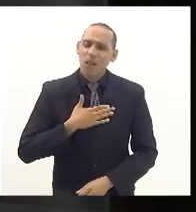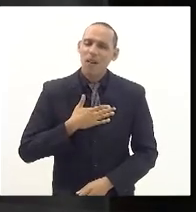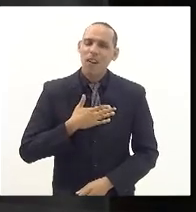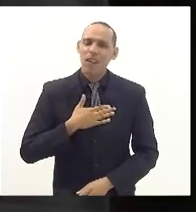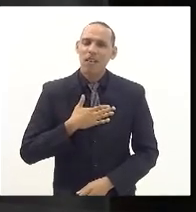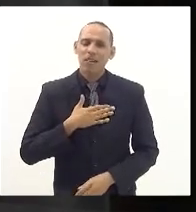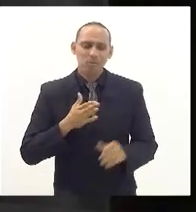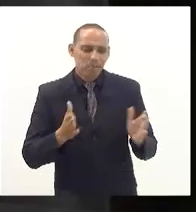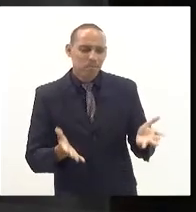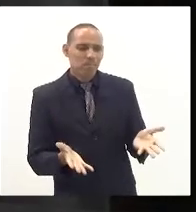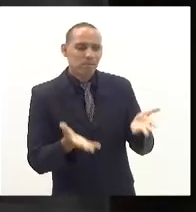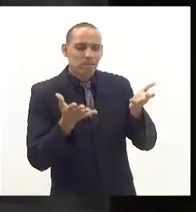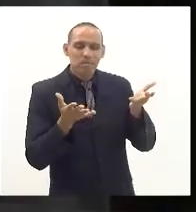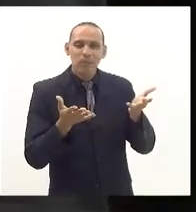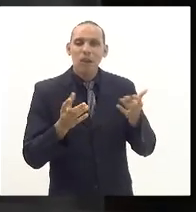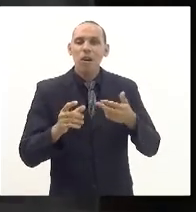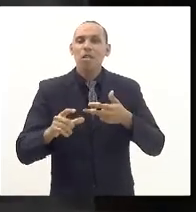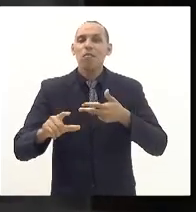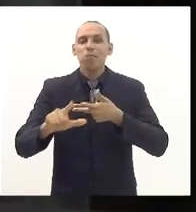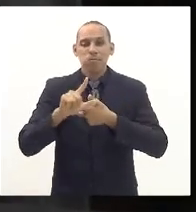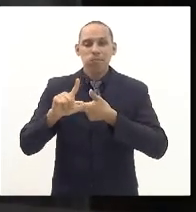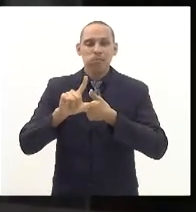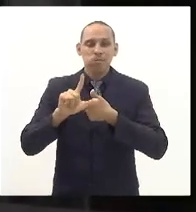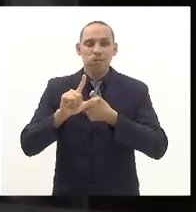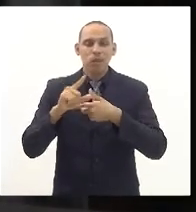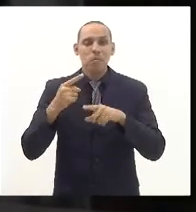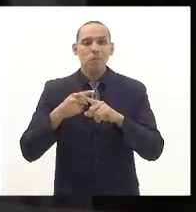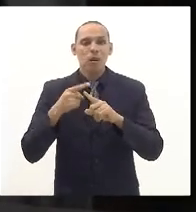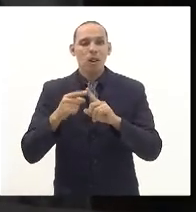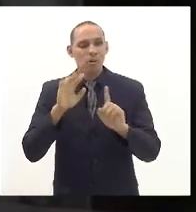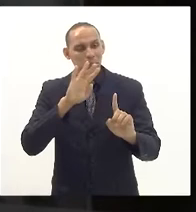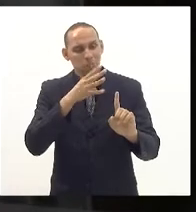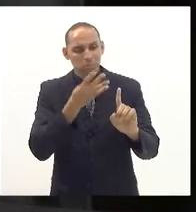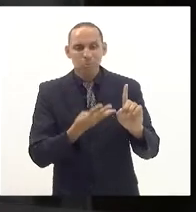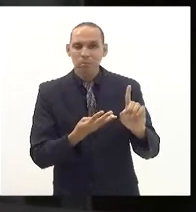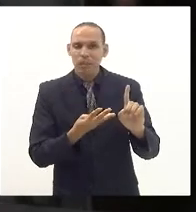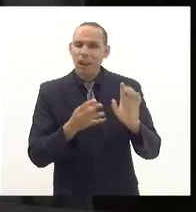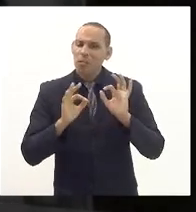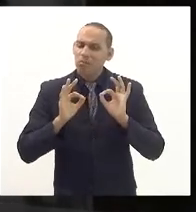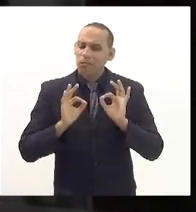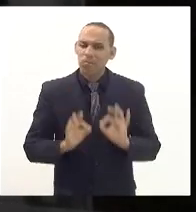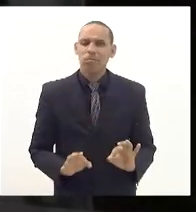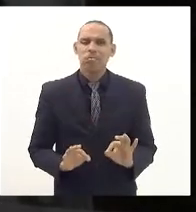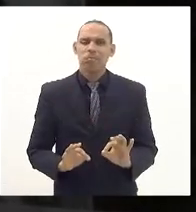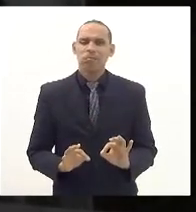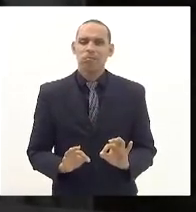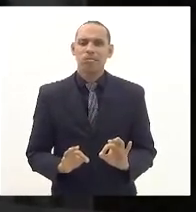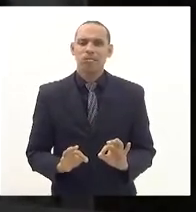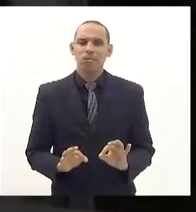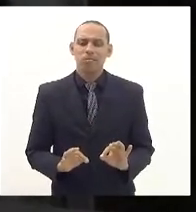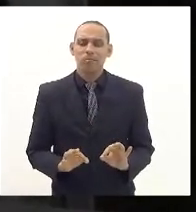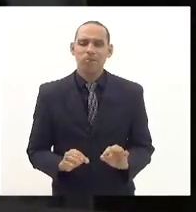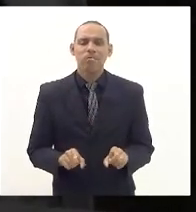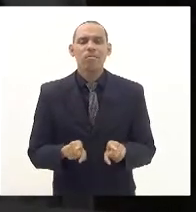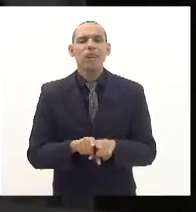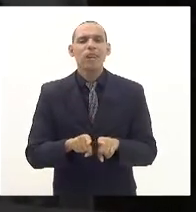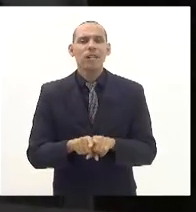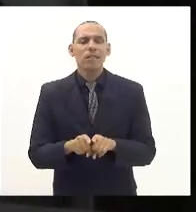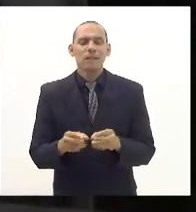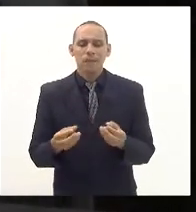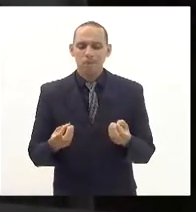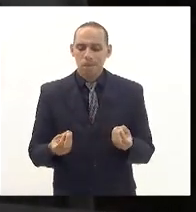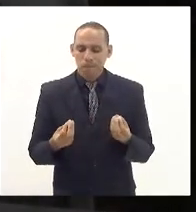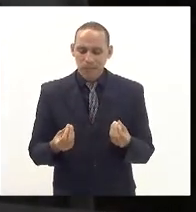de andar o te sábio o poder legislativo por essa homenagem Justa e absolutamente